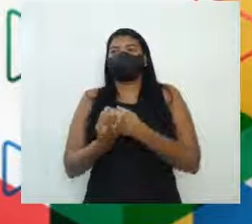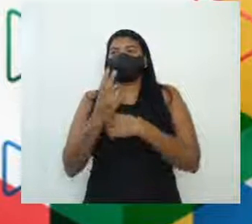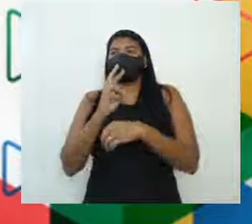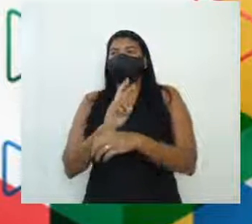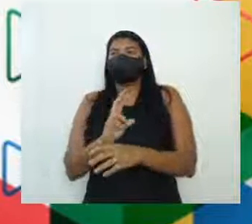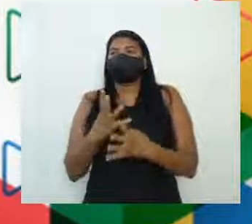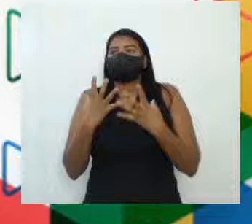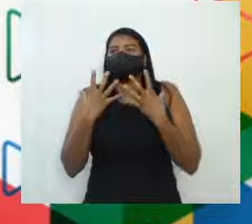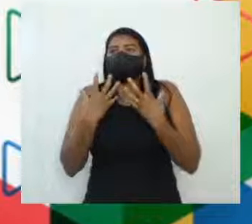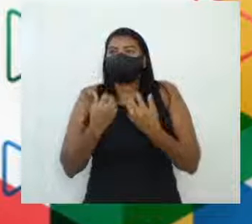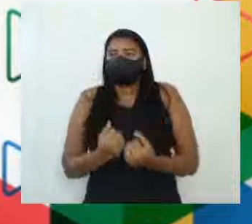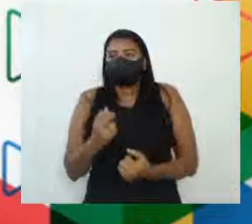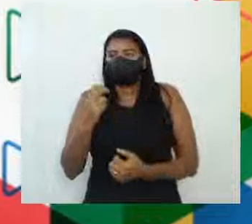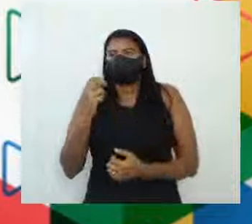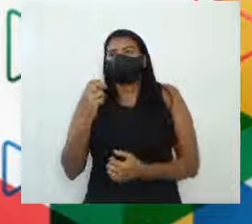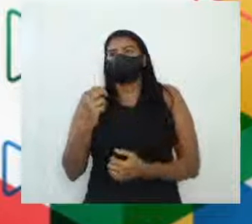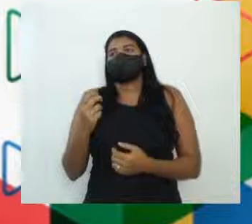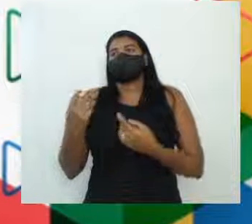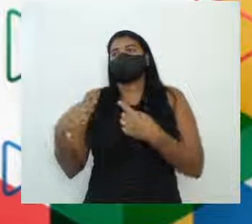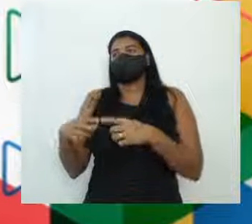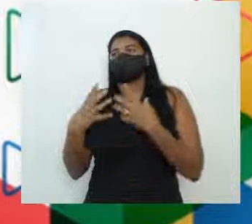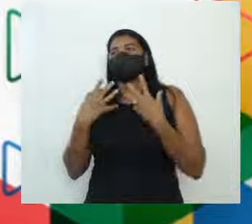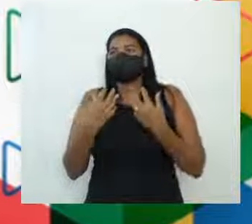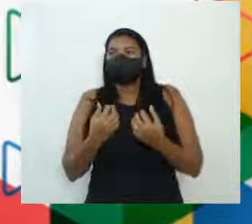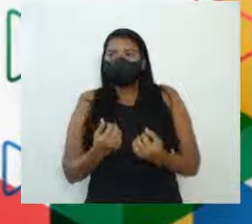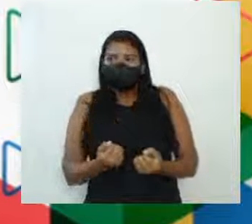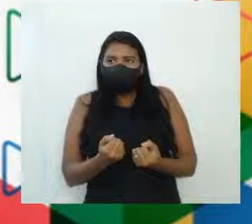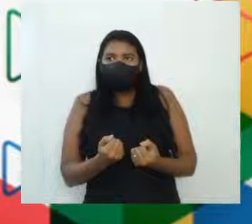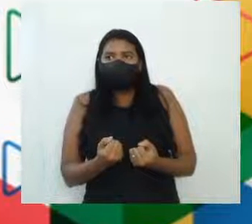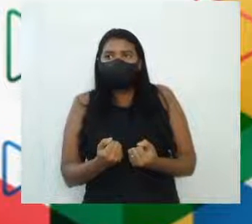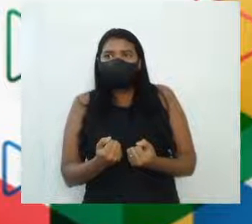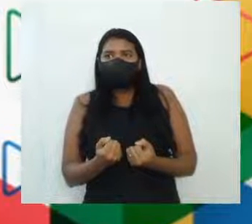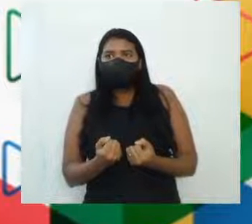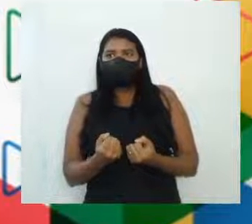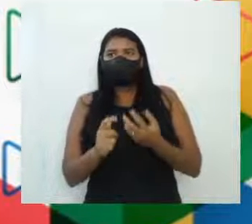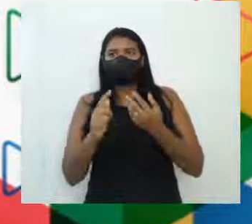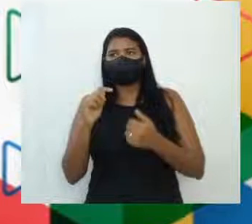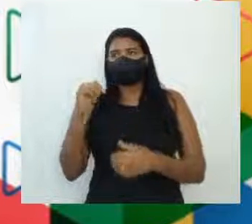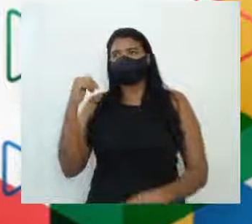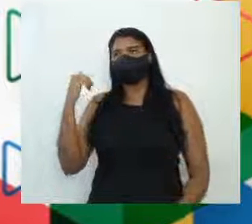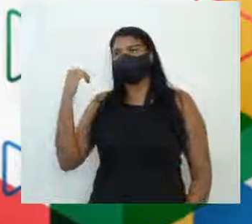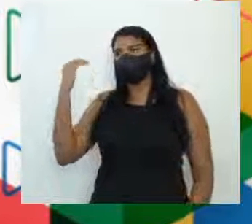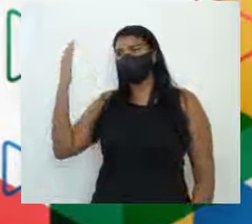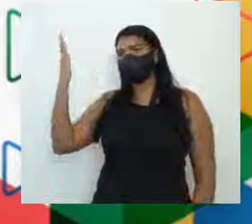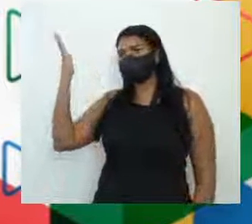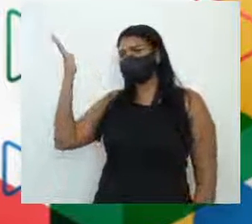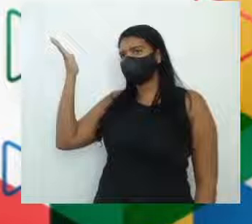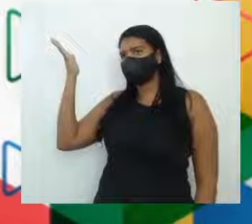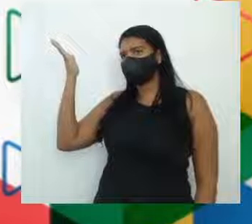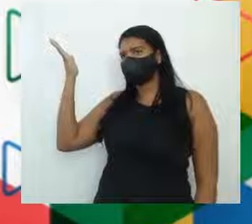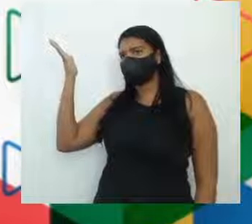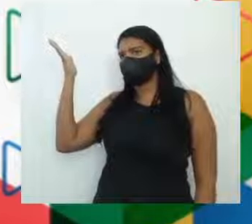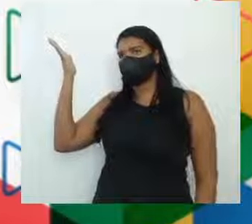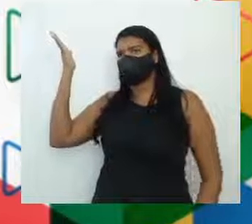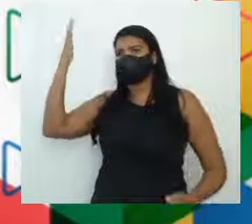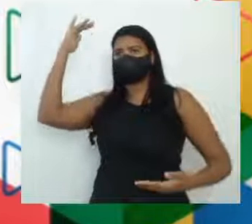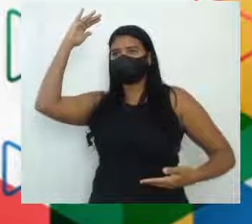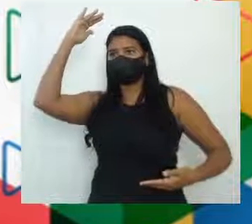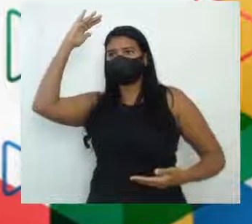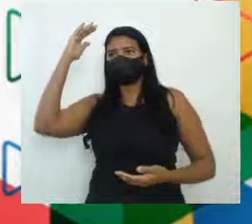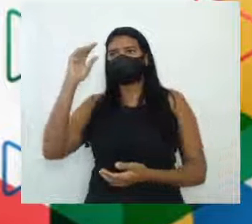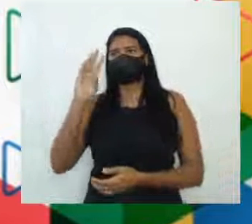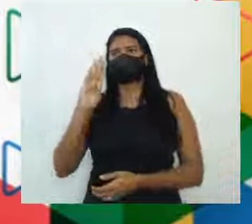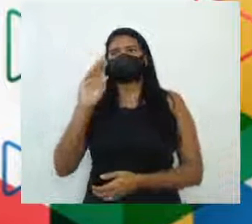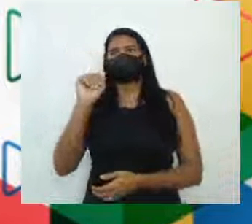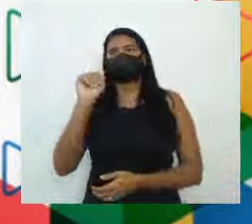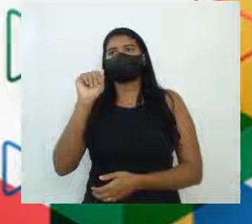peso, contrapeso e suas graduações. Então aí a gente vê uma bailarina